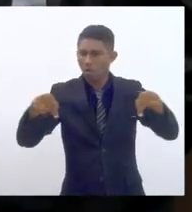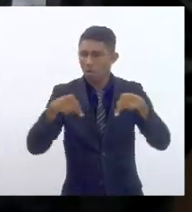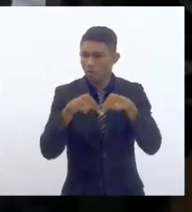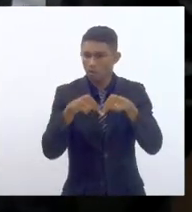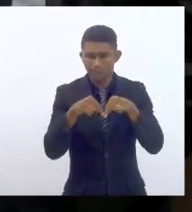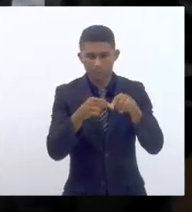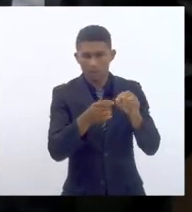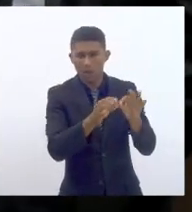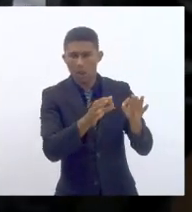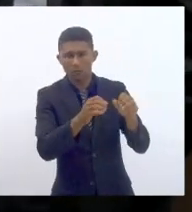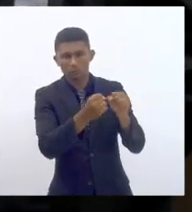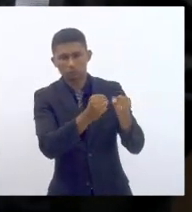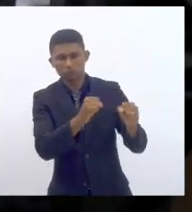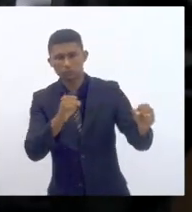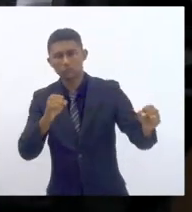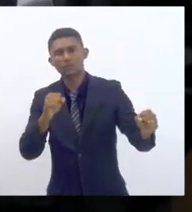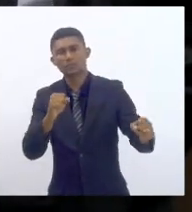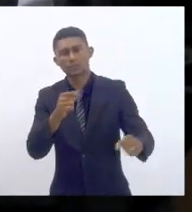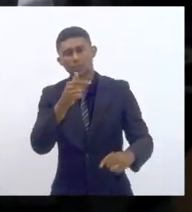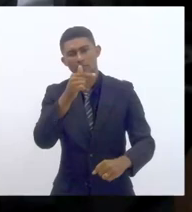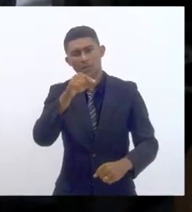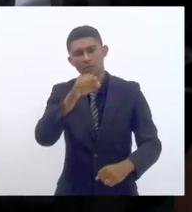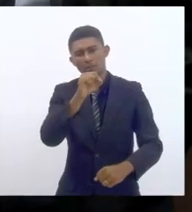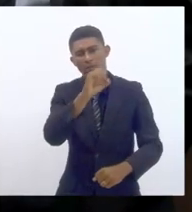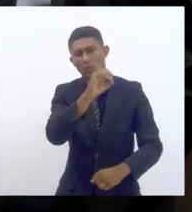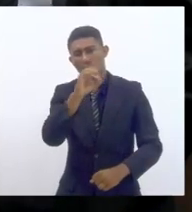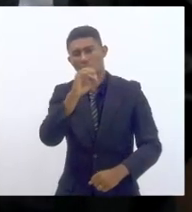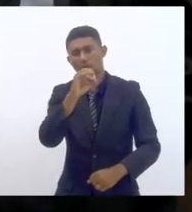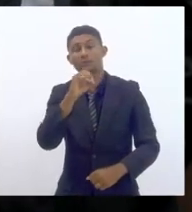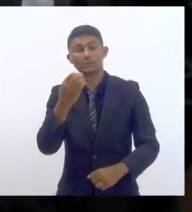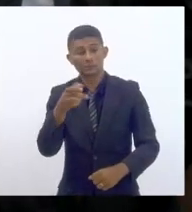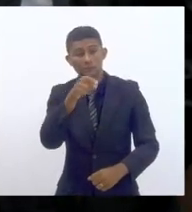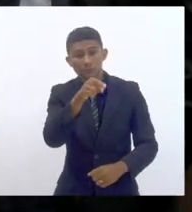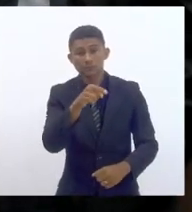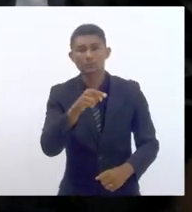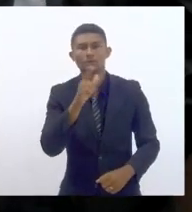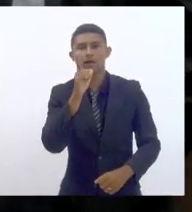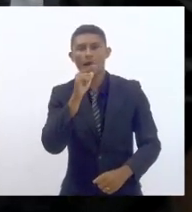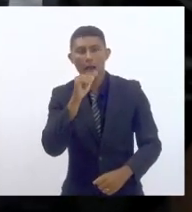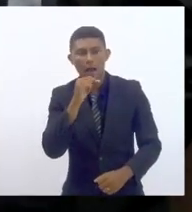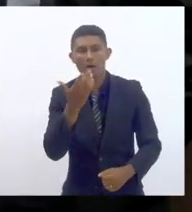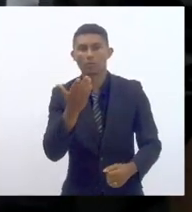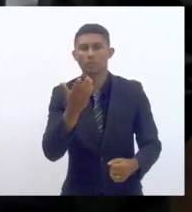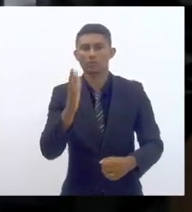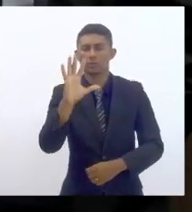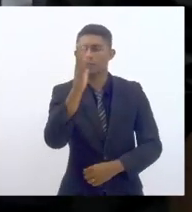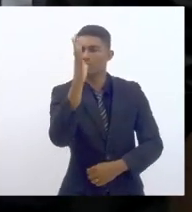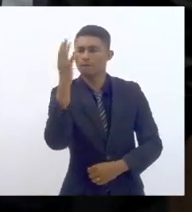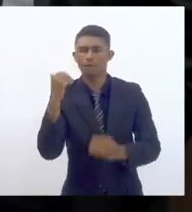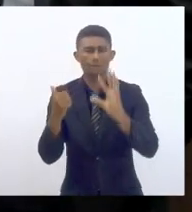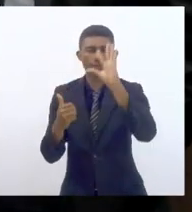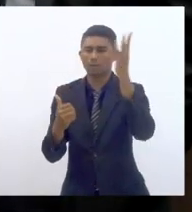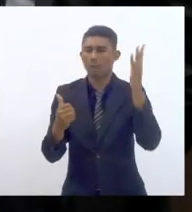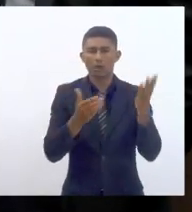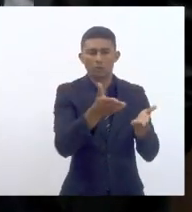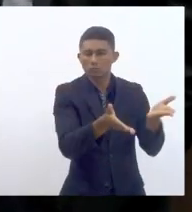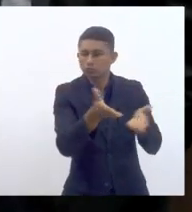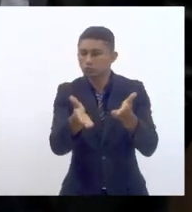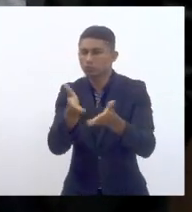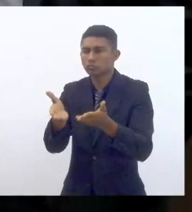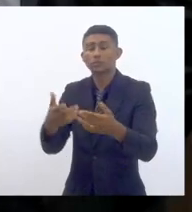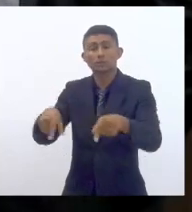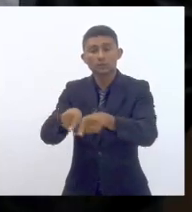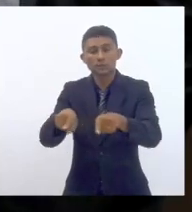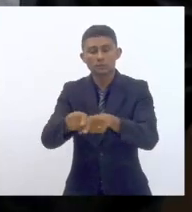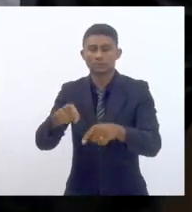preservando biodiversidade, deputado Valdec, água, floresta, mas impedindo ocupação irregular,